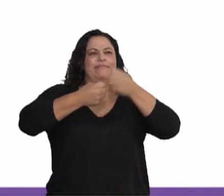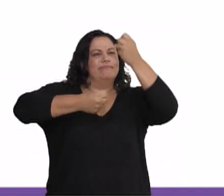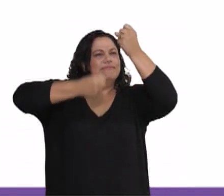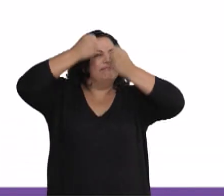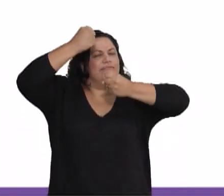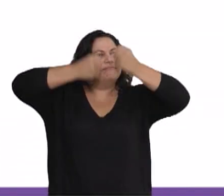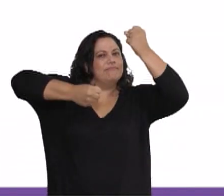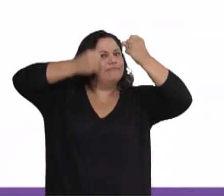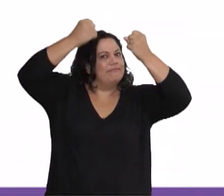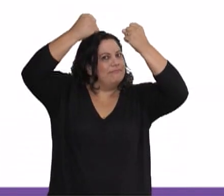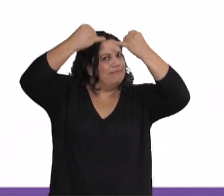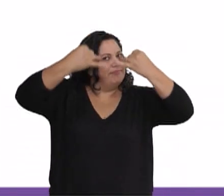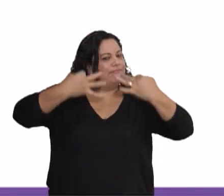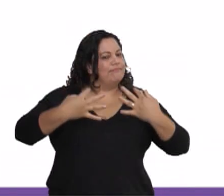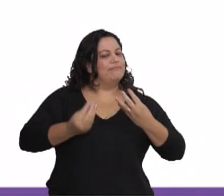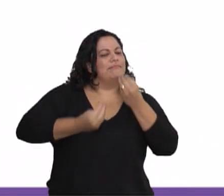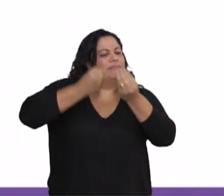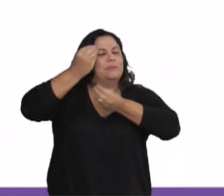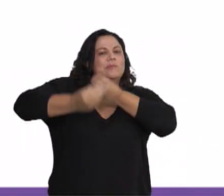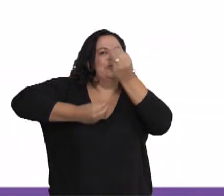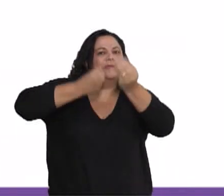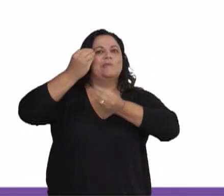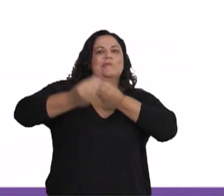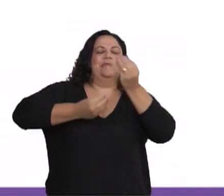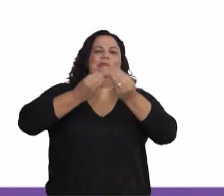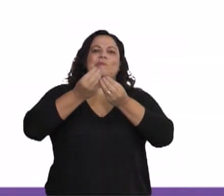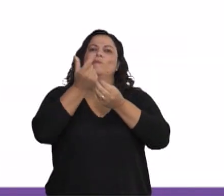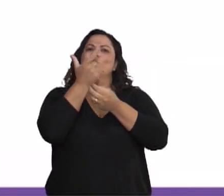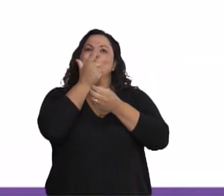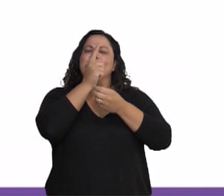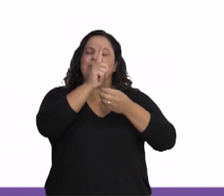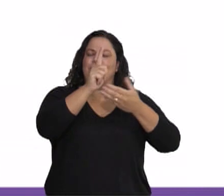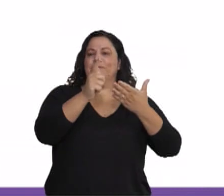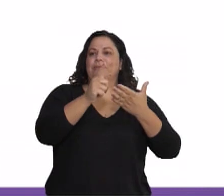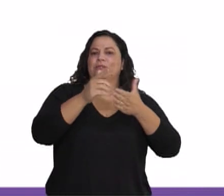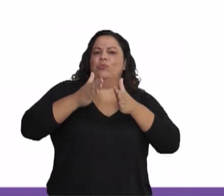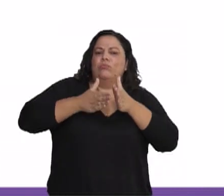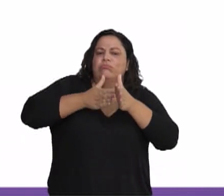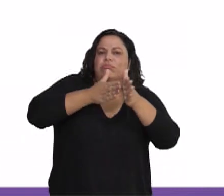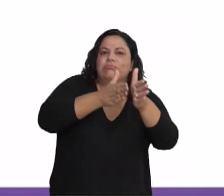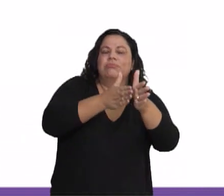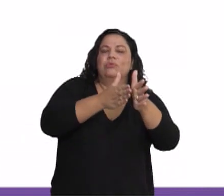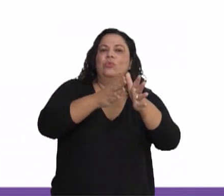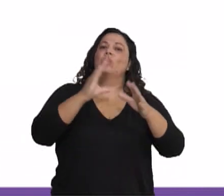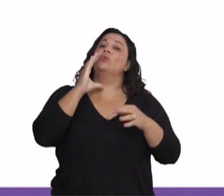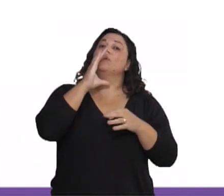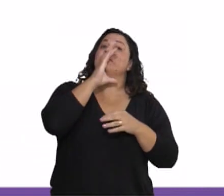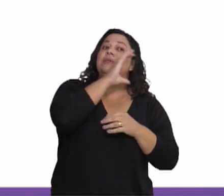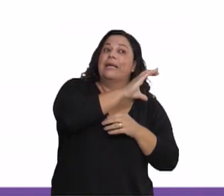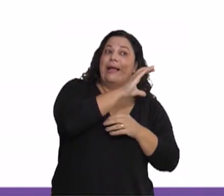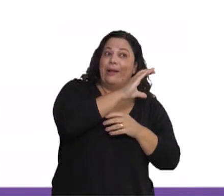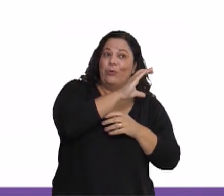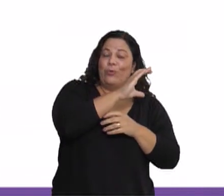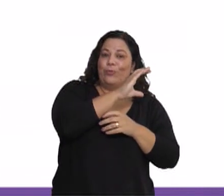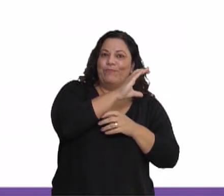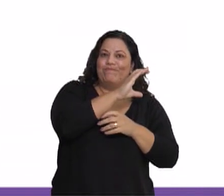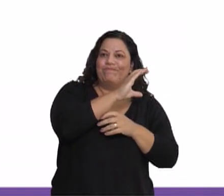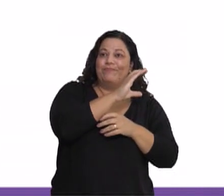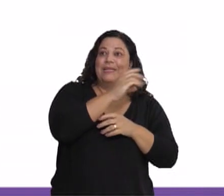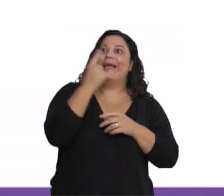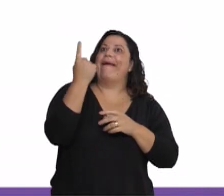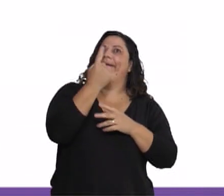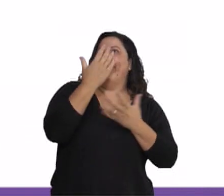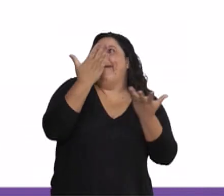pode conduzir calor é a condutibilidade térmica. Os bons condutores térmicos apresentam um alto valor de